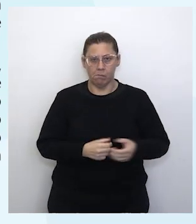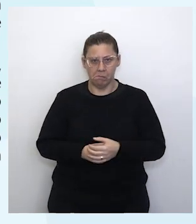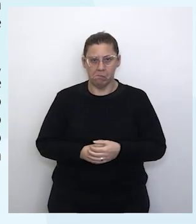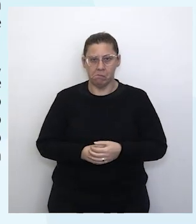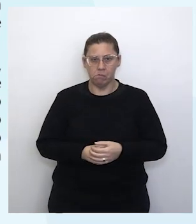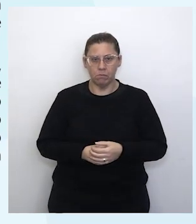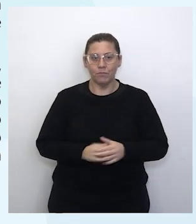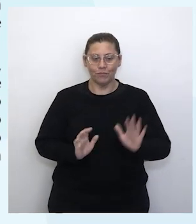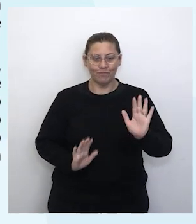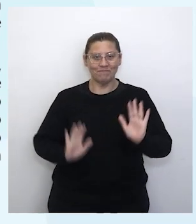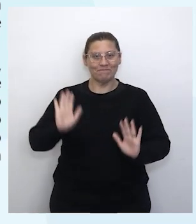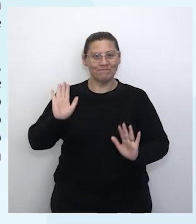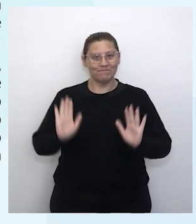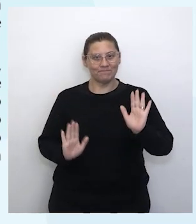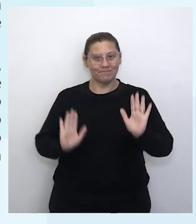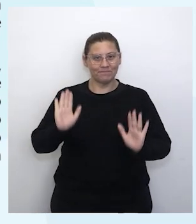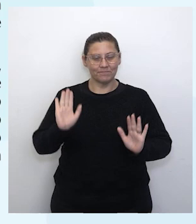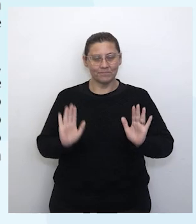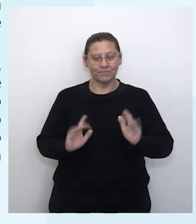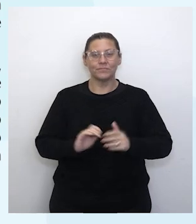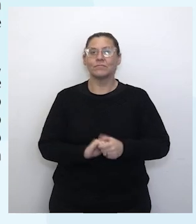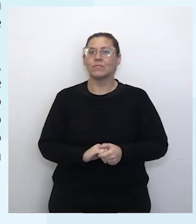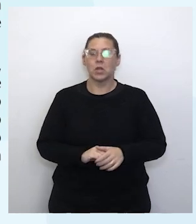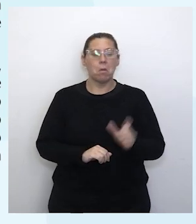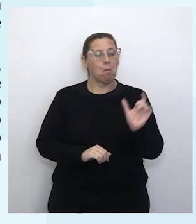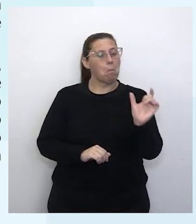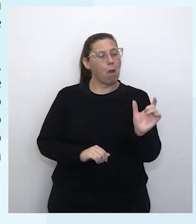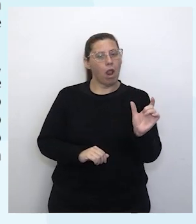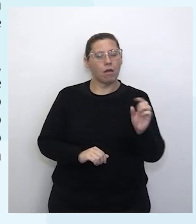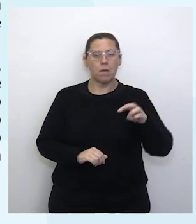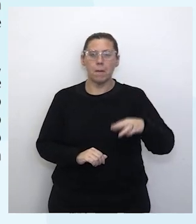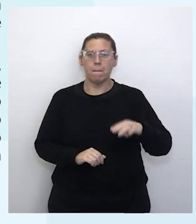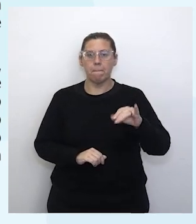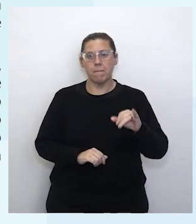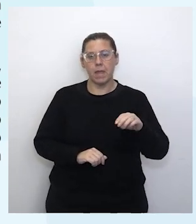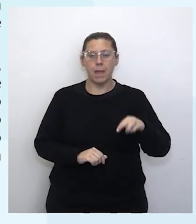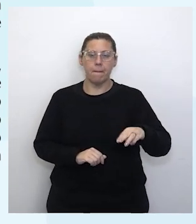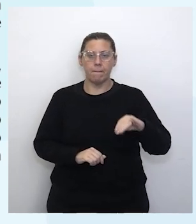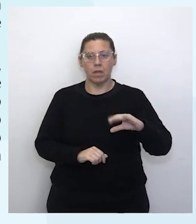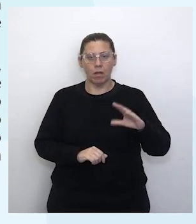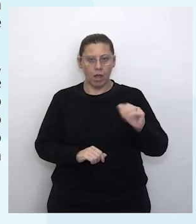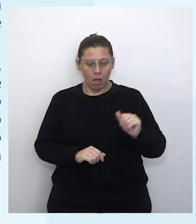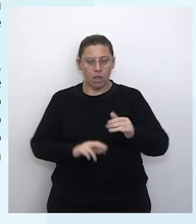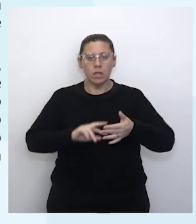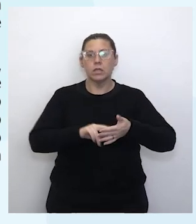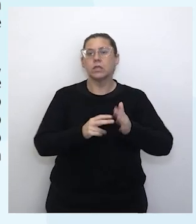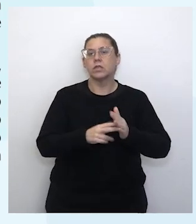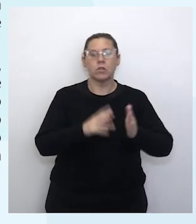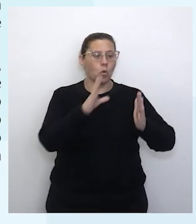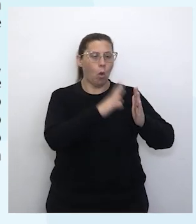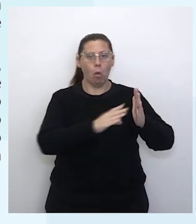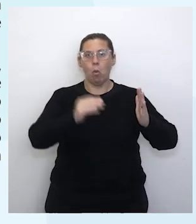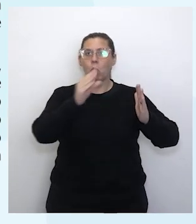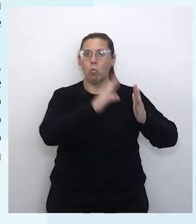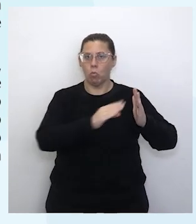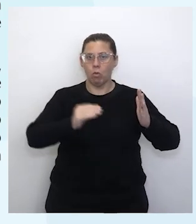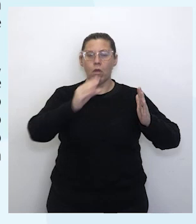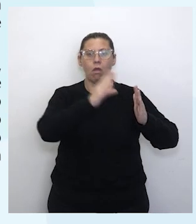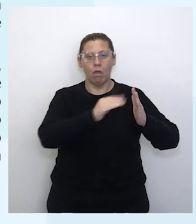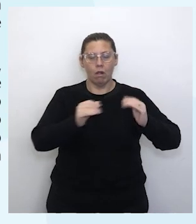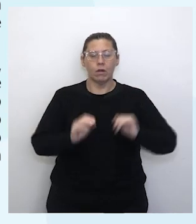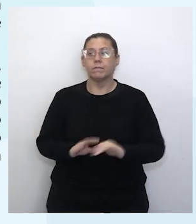Através da mímica. Mímica, palavra que vem do termo mimesis, que é uma palavra grega que significa imitação.